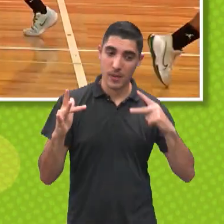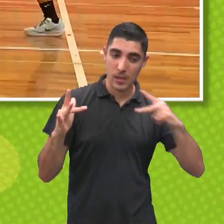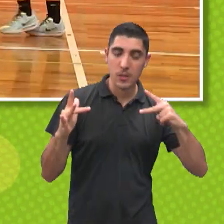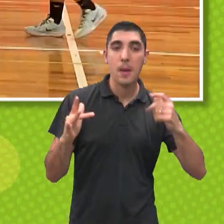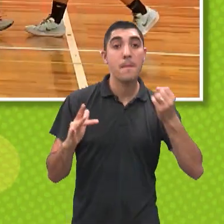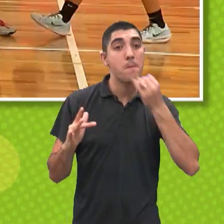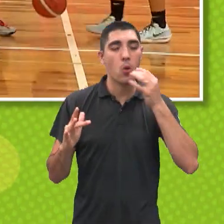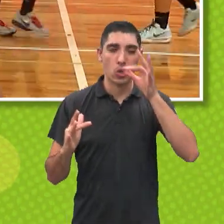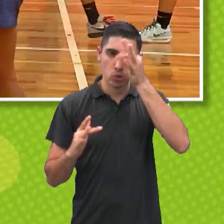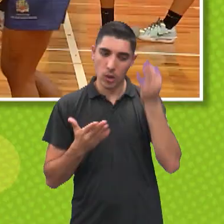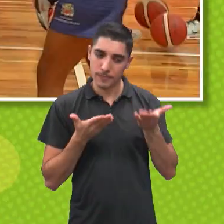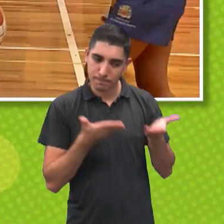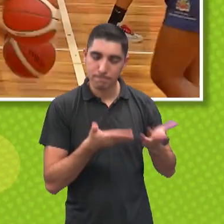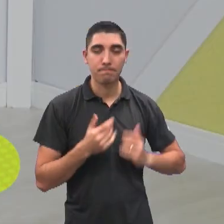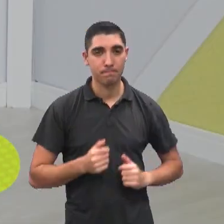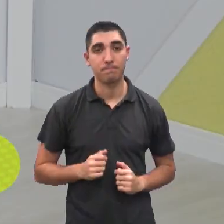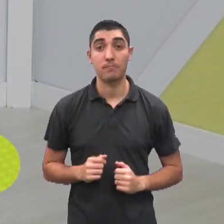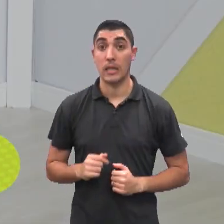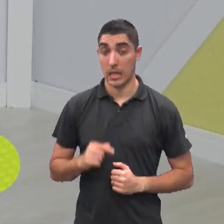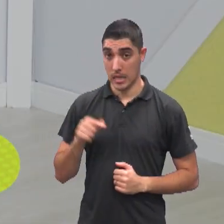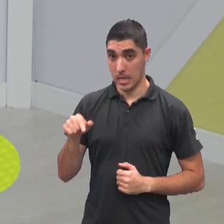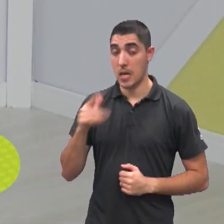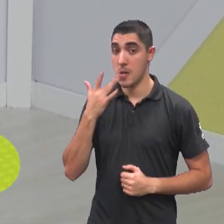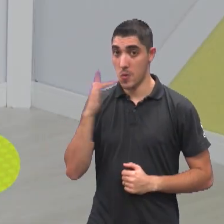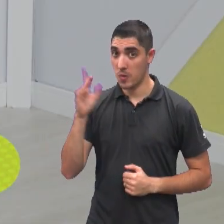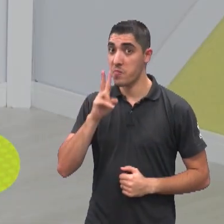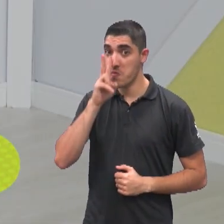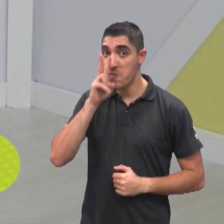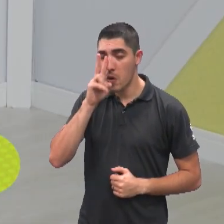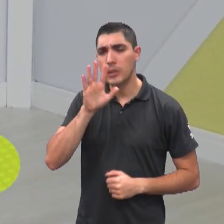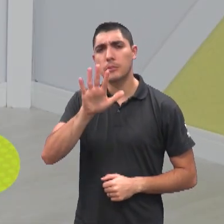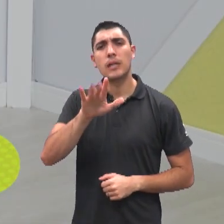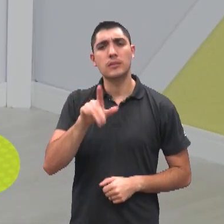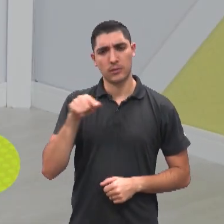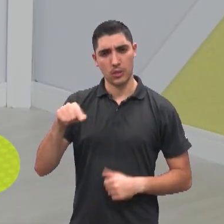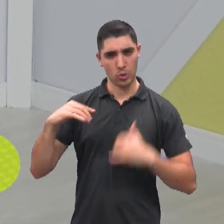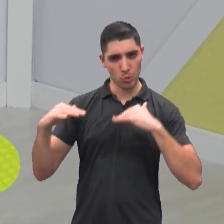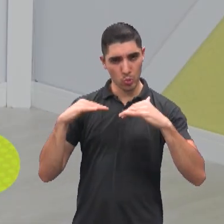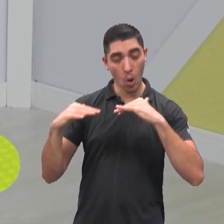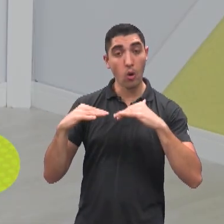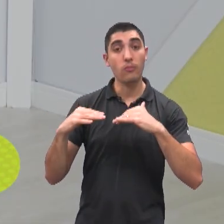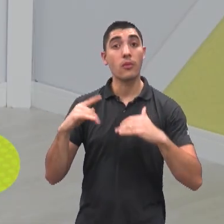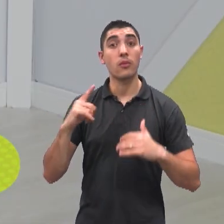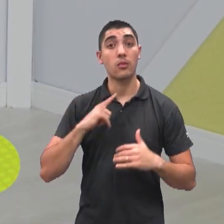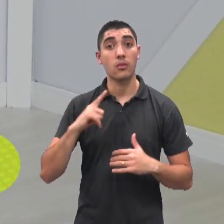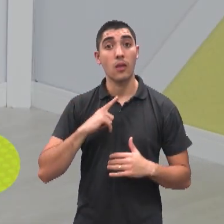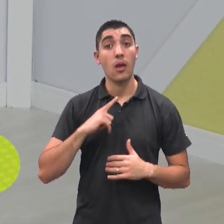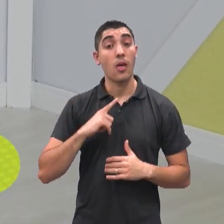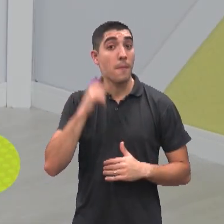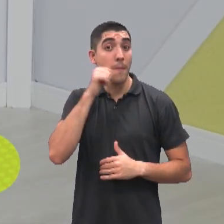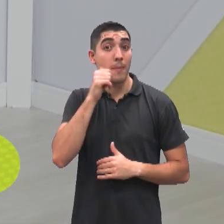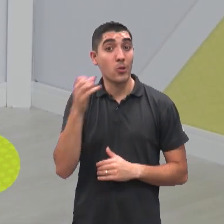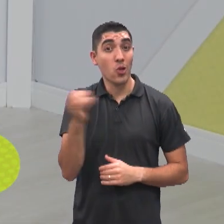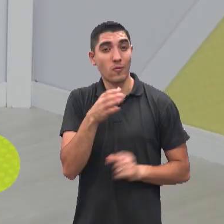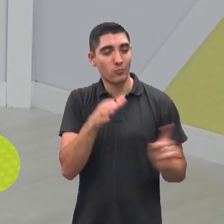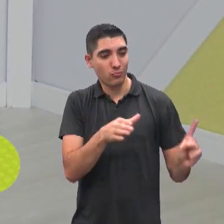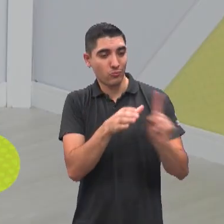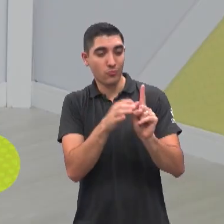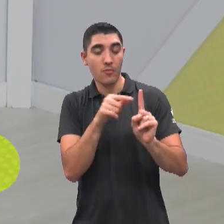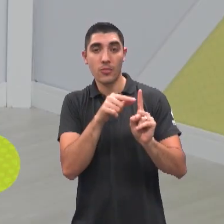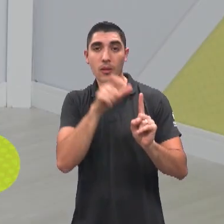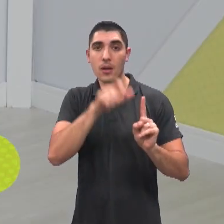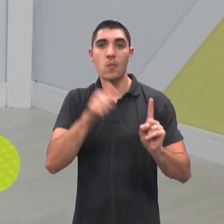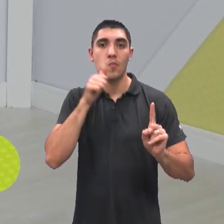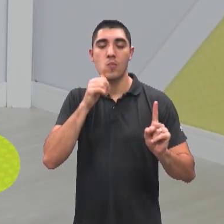a forte equipe de Ourinhos. Forte equipe de Ourinhos. E para esse jogo lá em Ourinhos, Brunão, São José terá um reforço, hein? Foi contratada a pivô